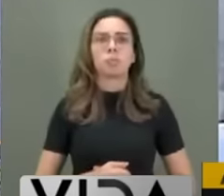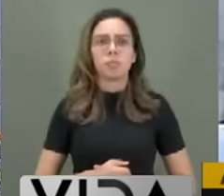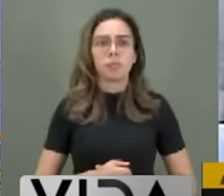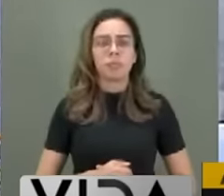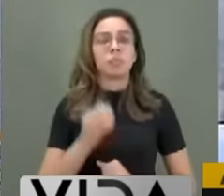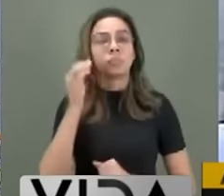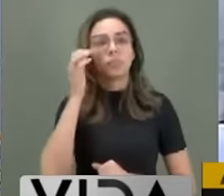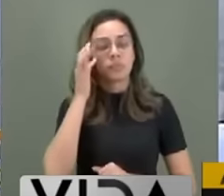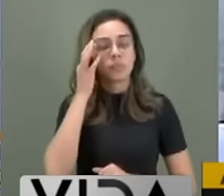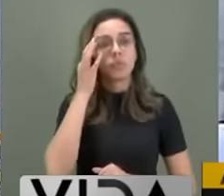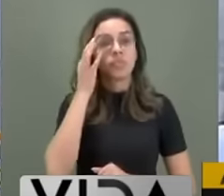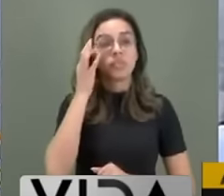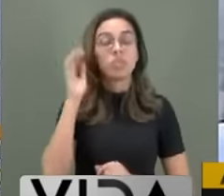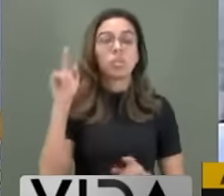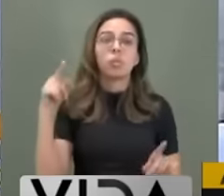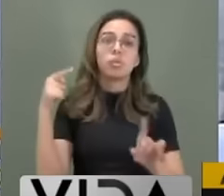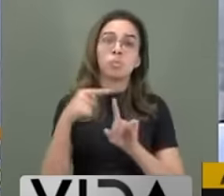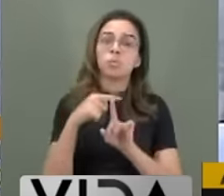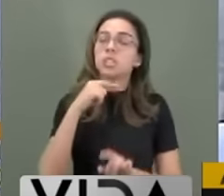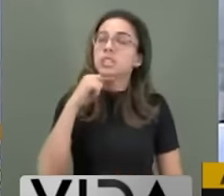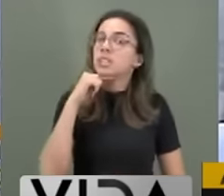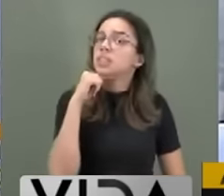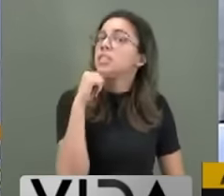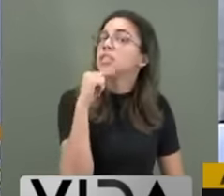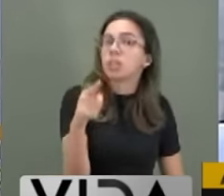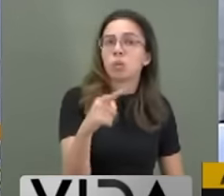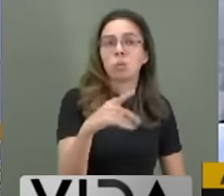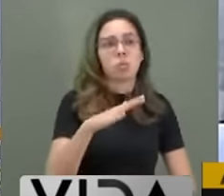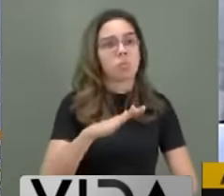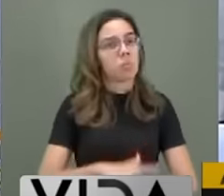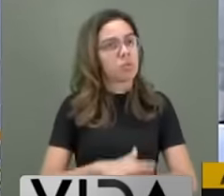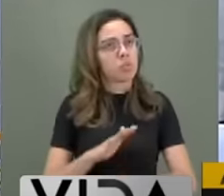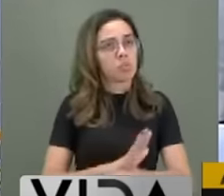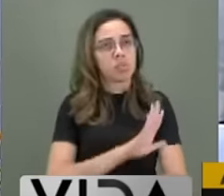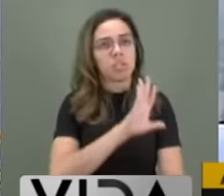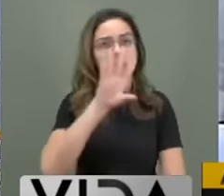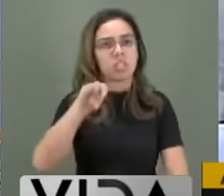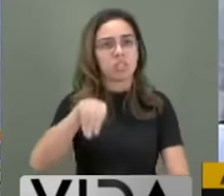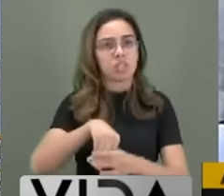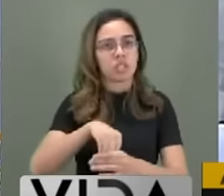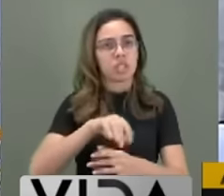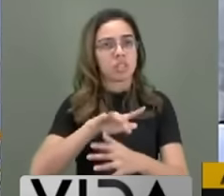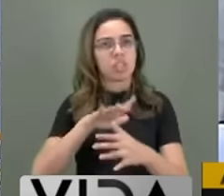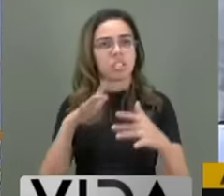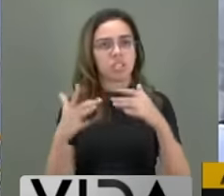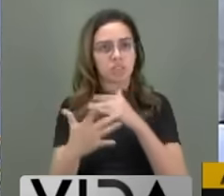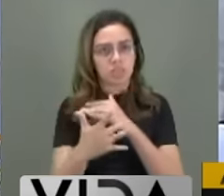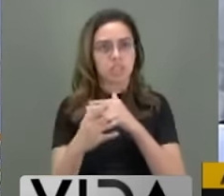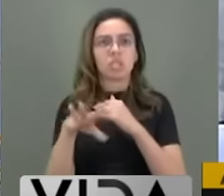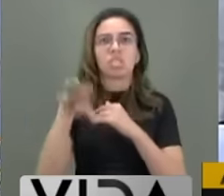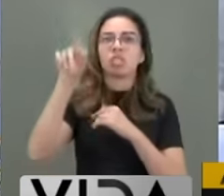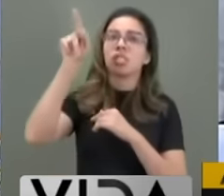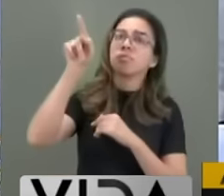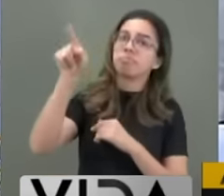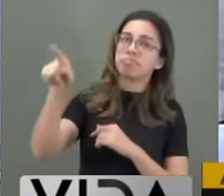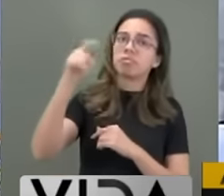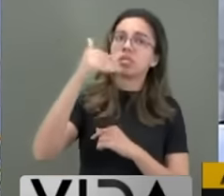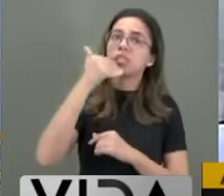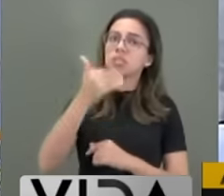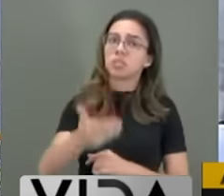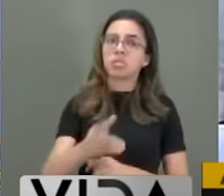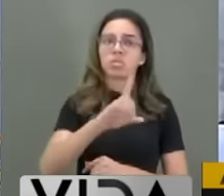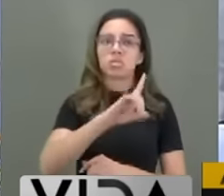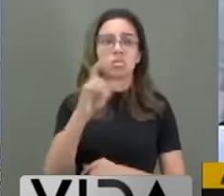aqui, dizendo que em nenhum momento nas redes sociais dele ele foi favorável ao 8 de